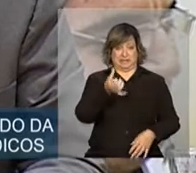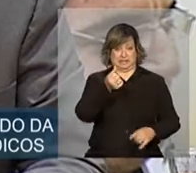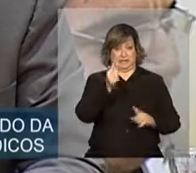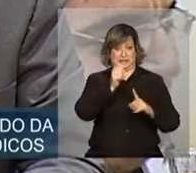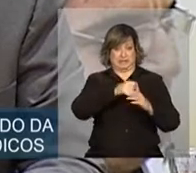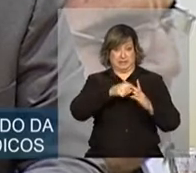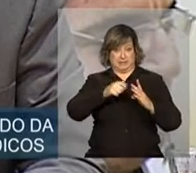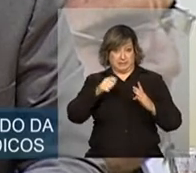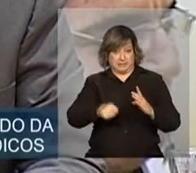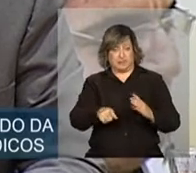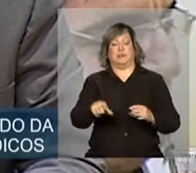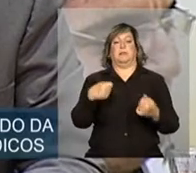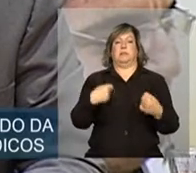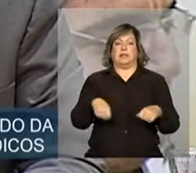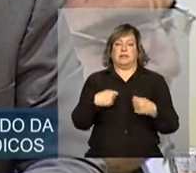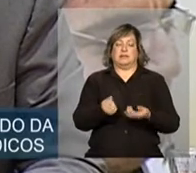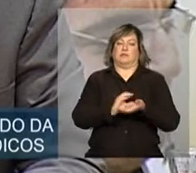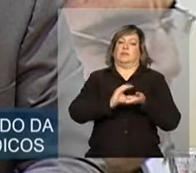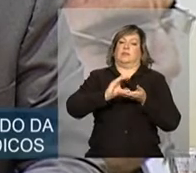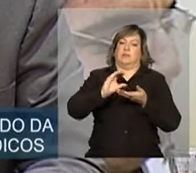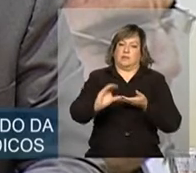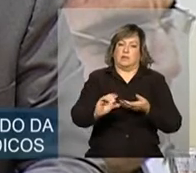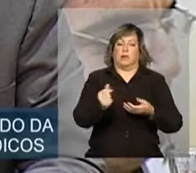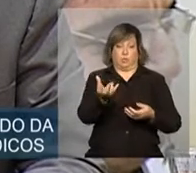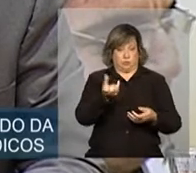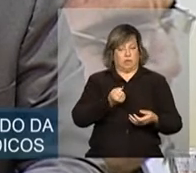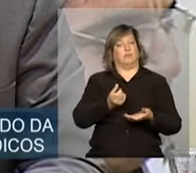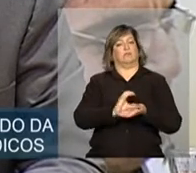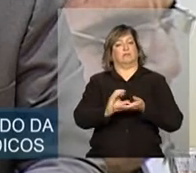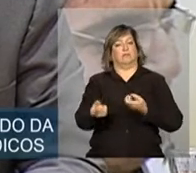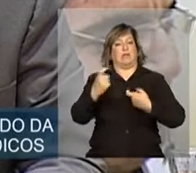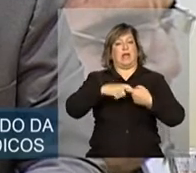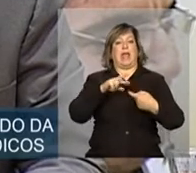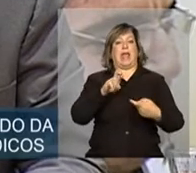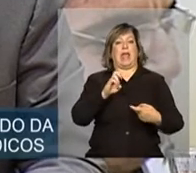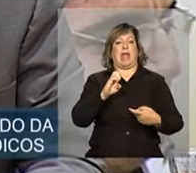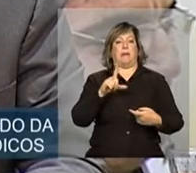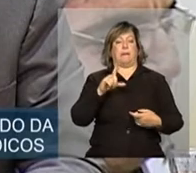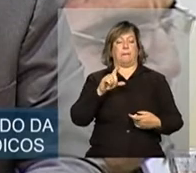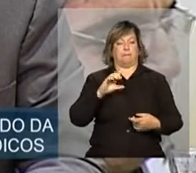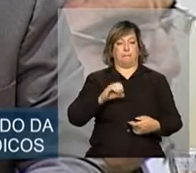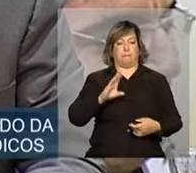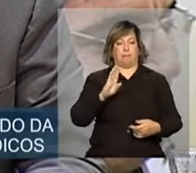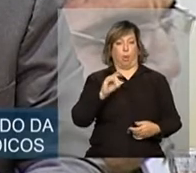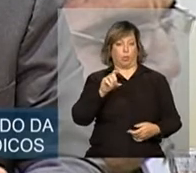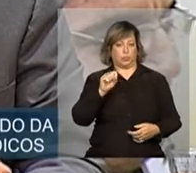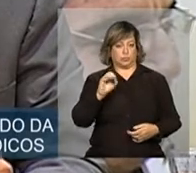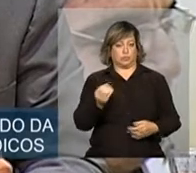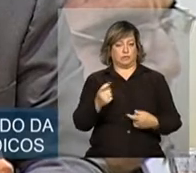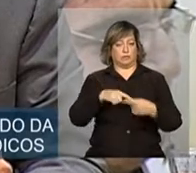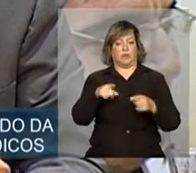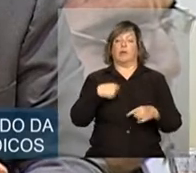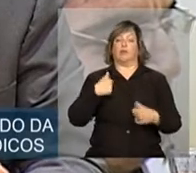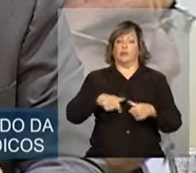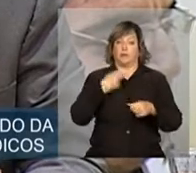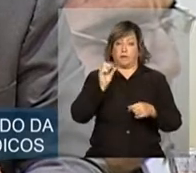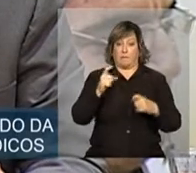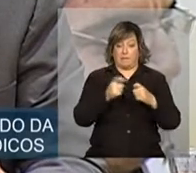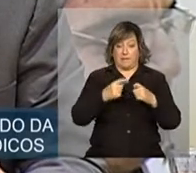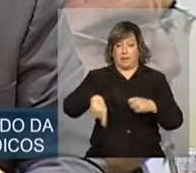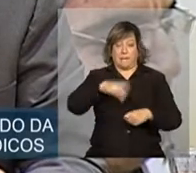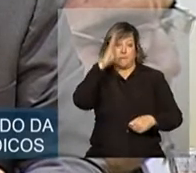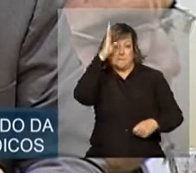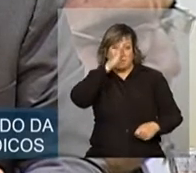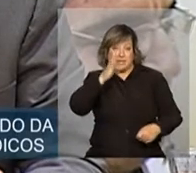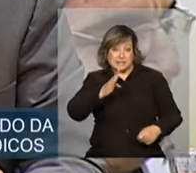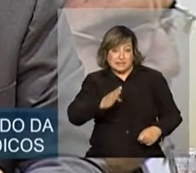o conjunto dos recursos recebidos exatamente para você garantir né Estou falando de médicos brasileiros